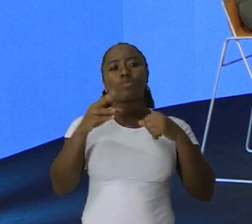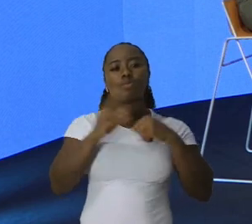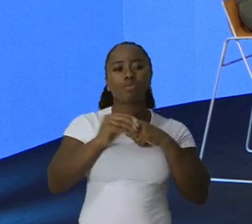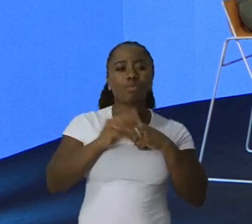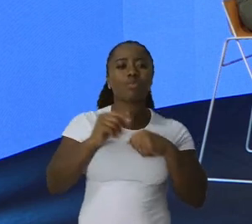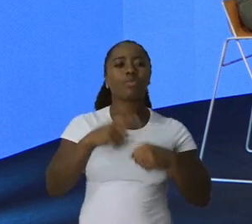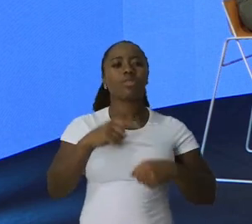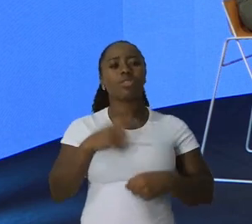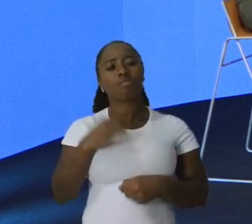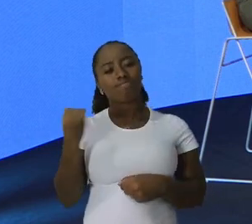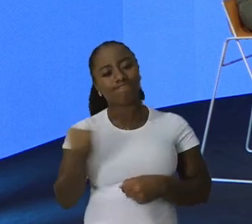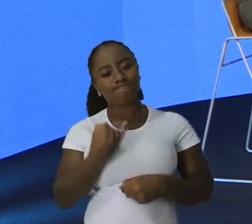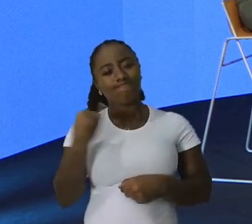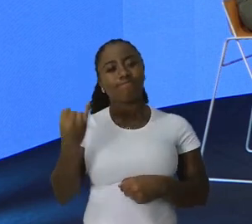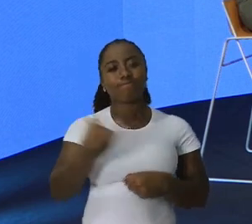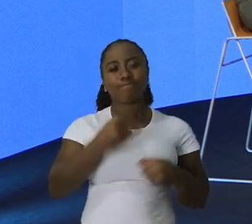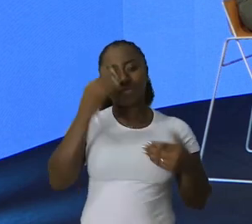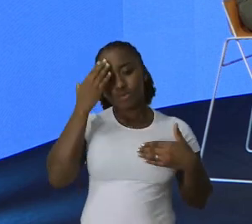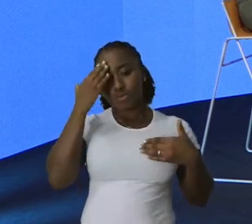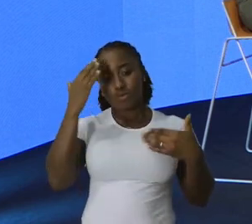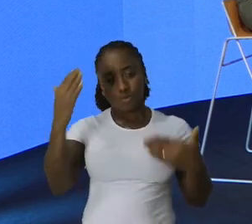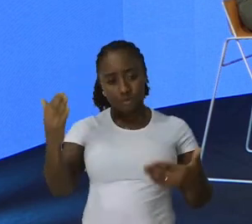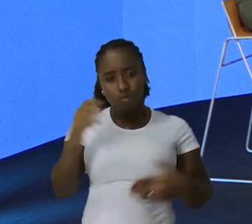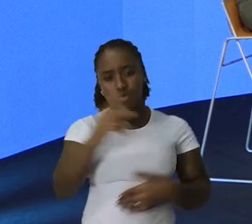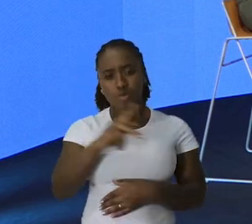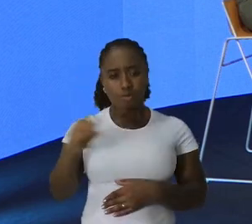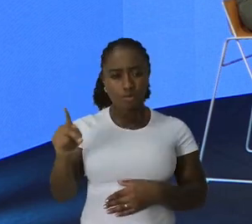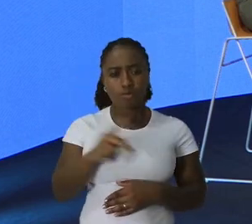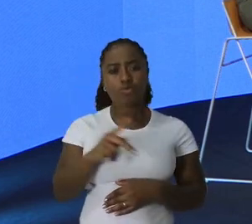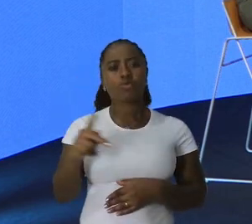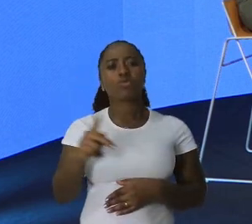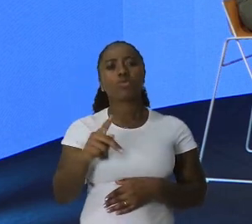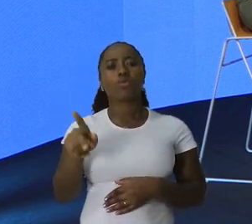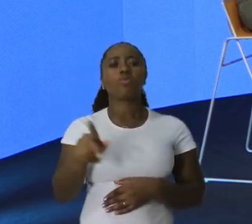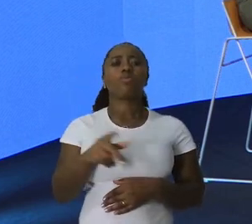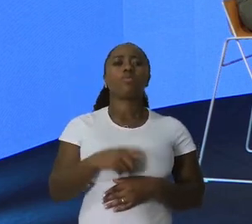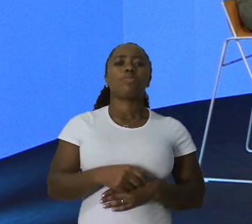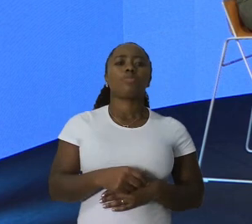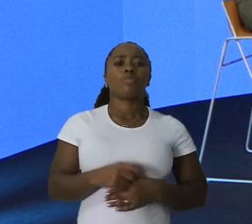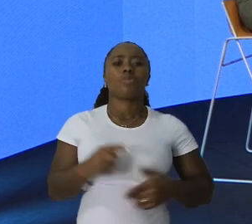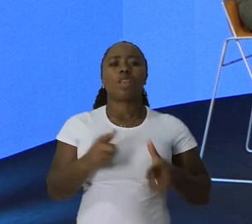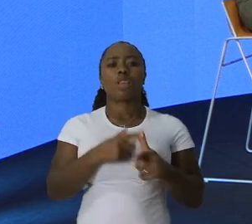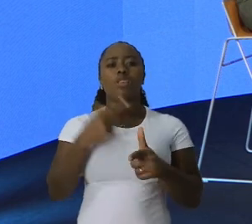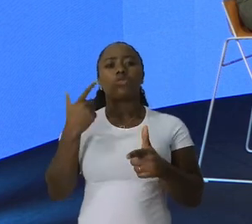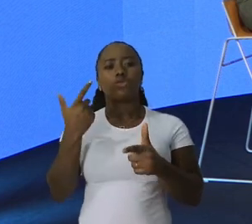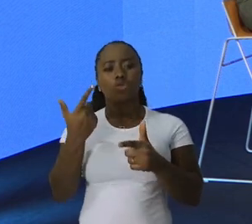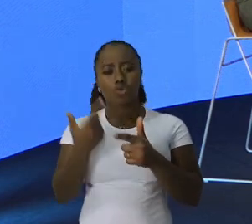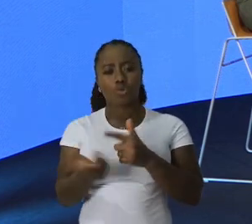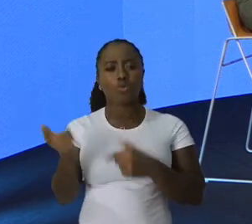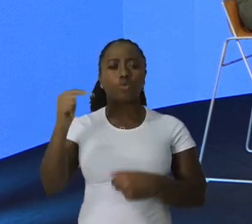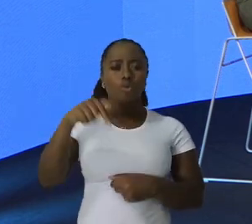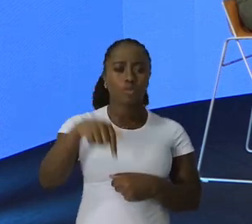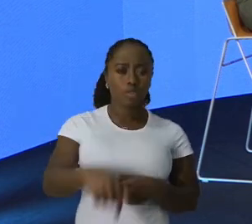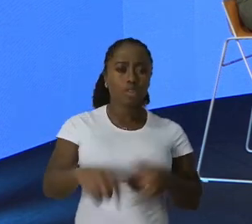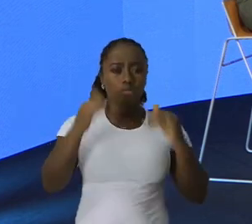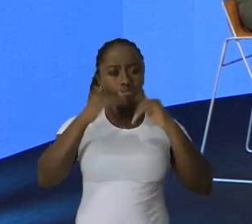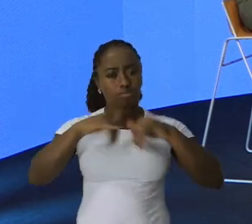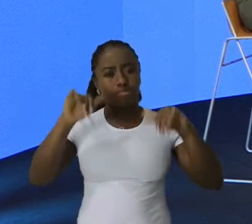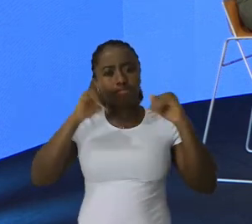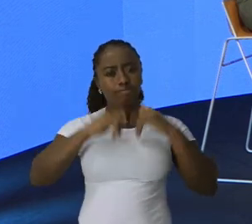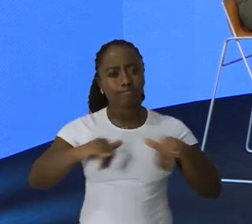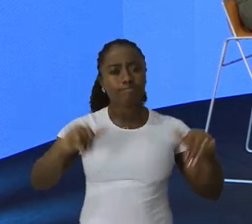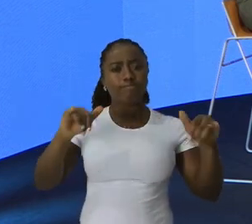Então, obrigada, professor, por novamente estar aqui compartilhando, né, todos esses conhecimentos. E a gente agradece aí